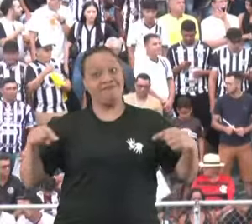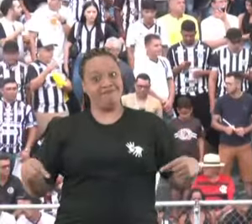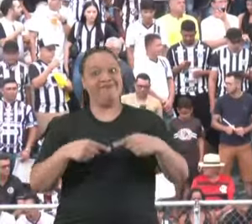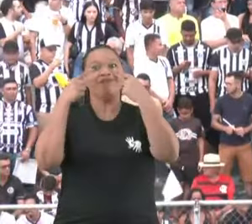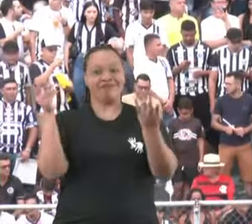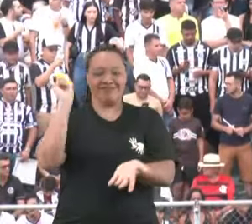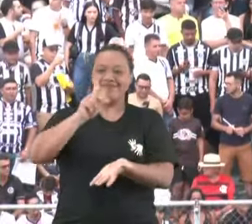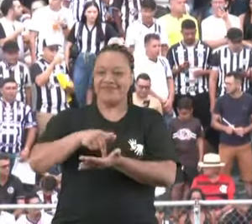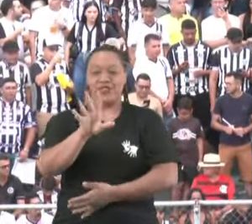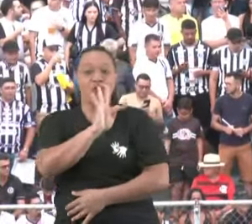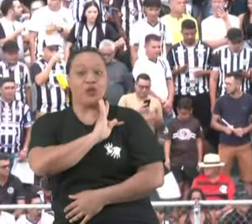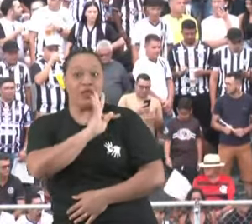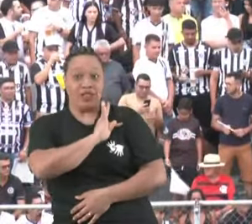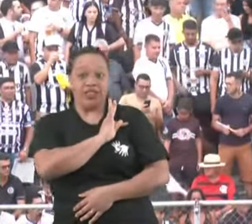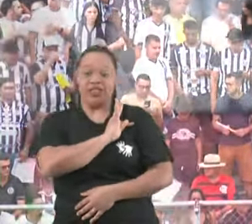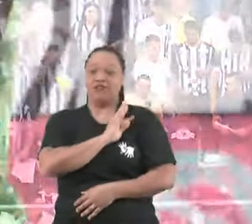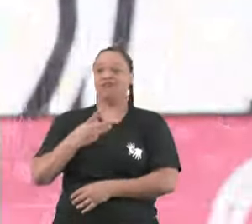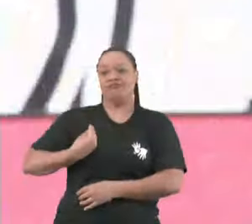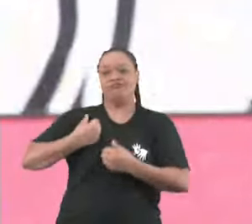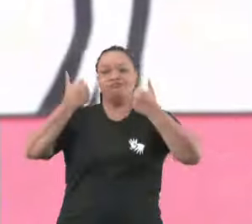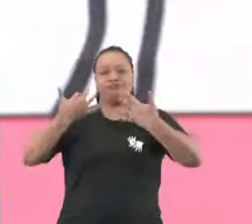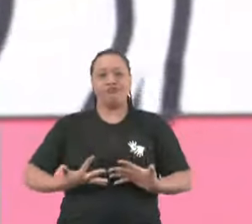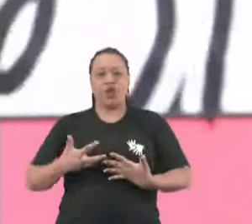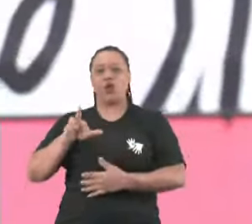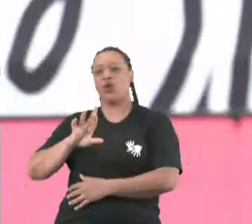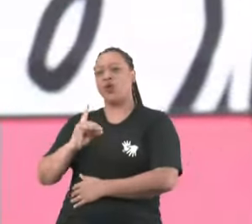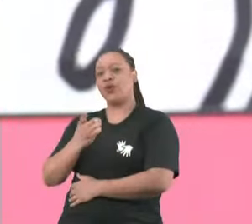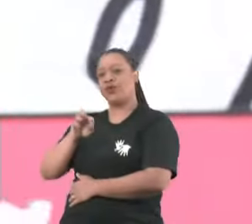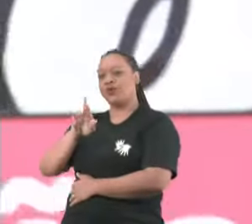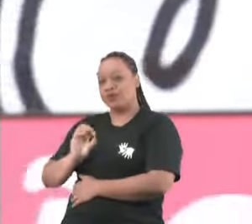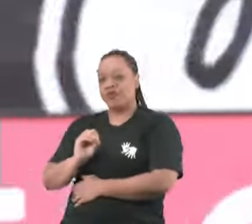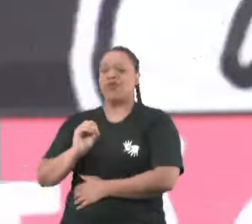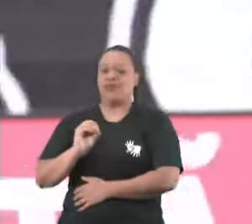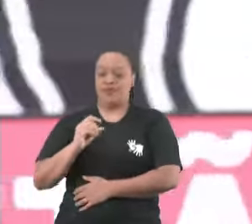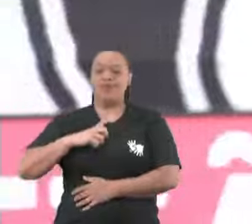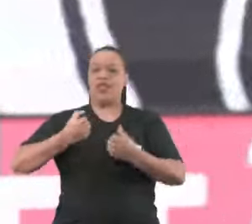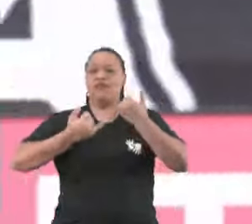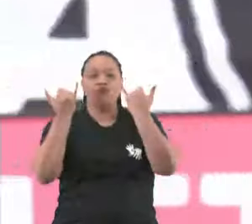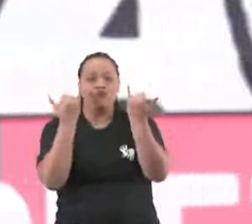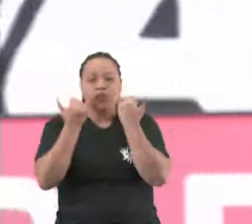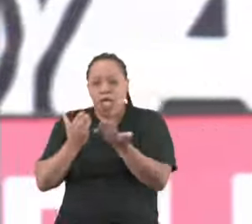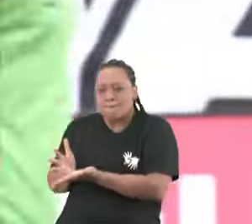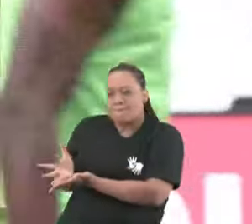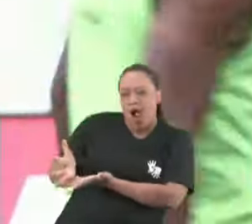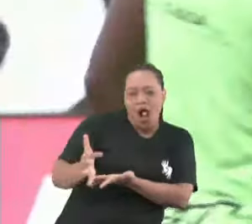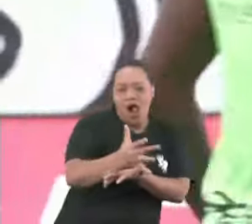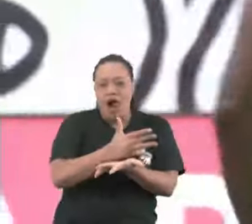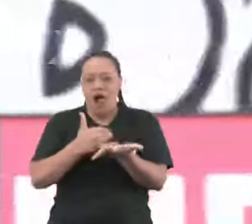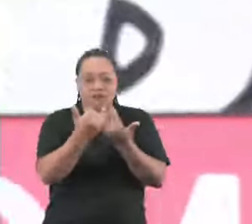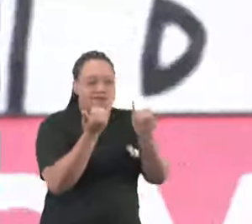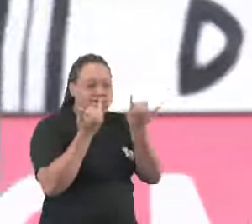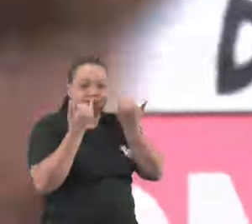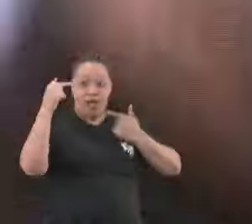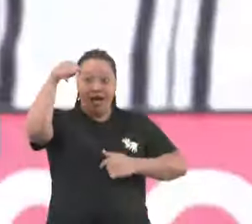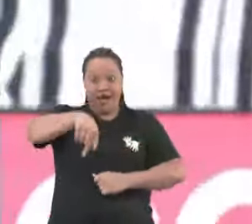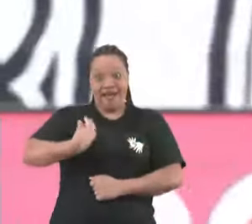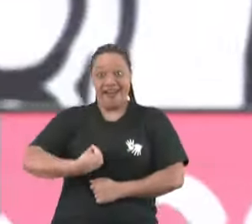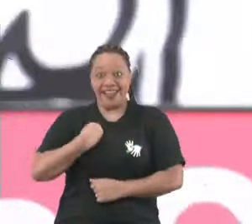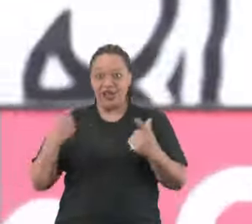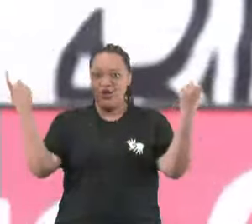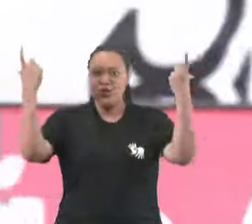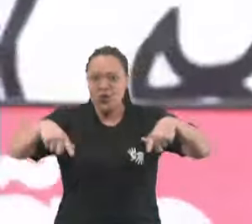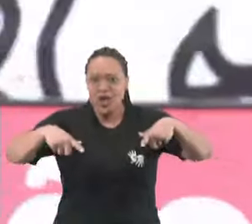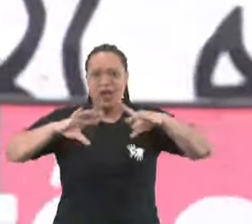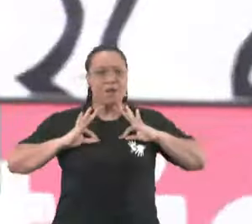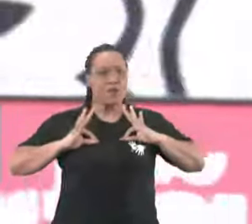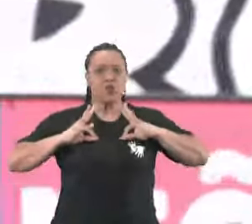o técnico Rodrigo Fonseca, falando já do Asa, nas primeiras informações que eu catei aqui no gramado, muda do que ele